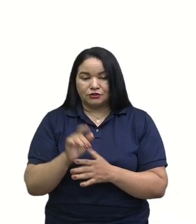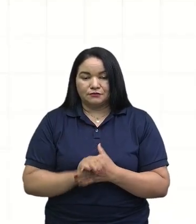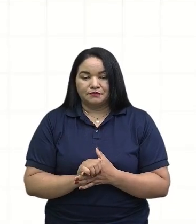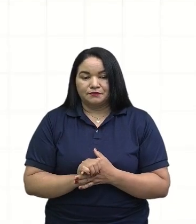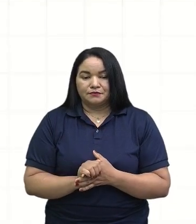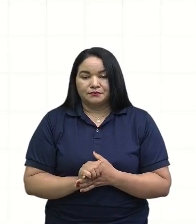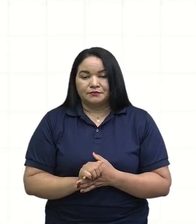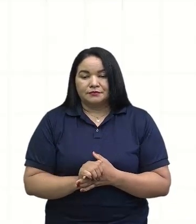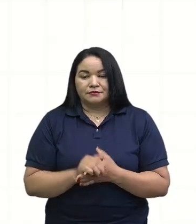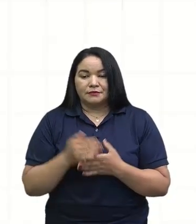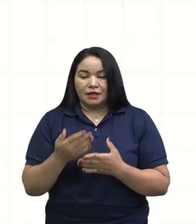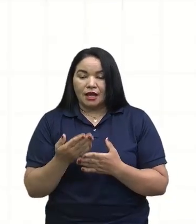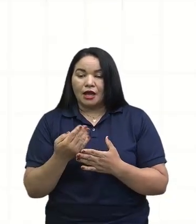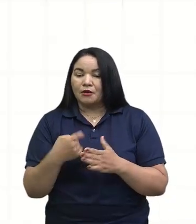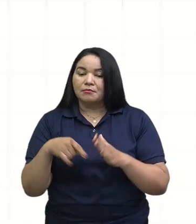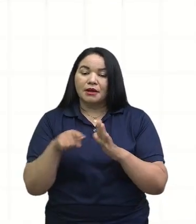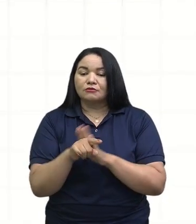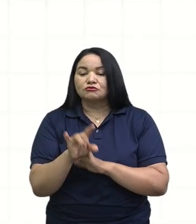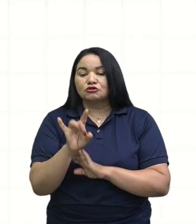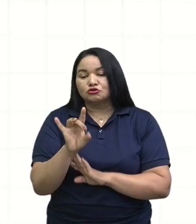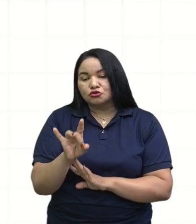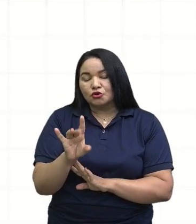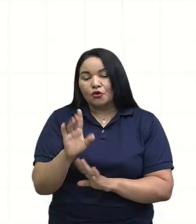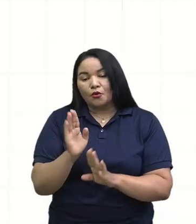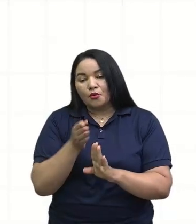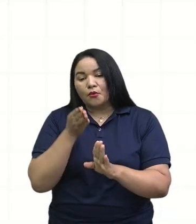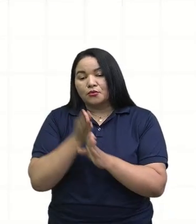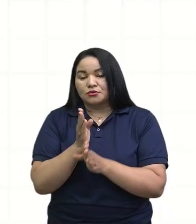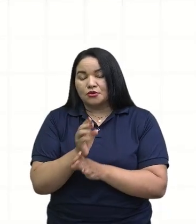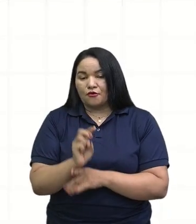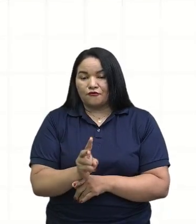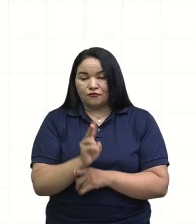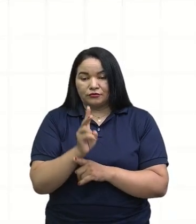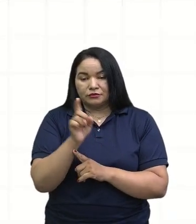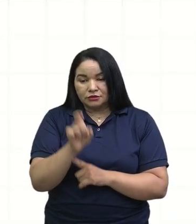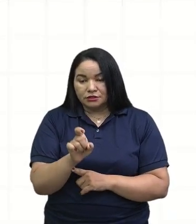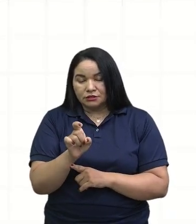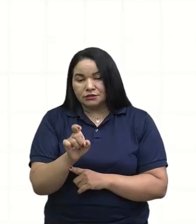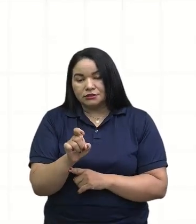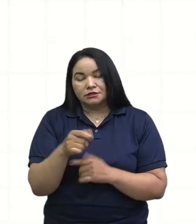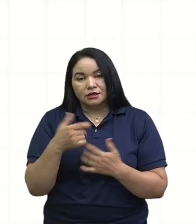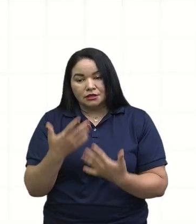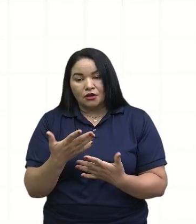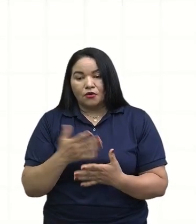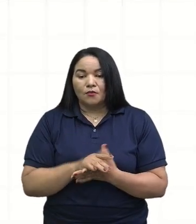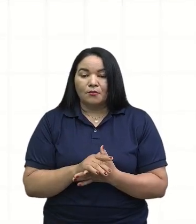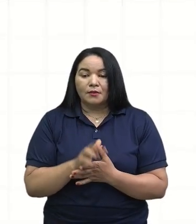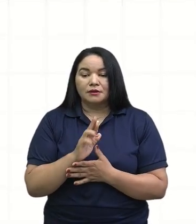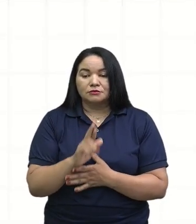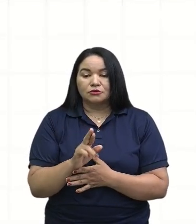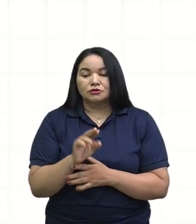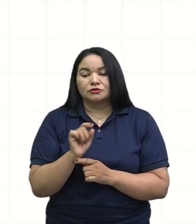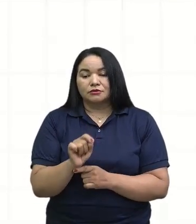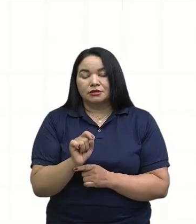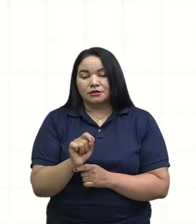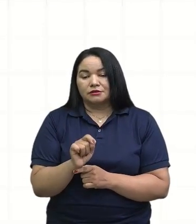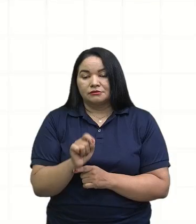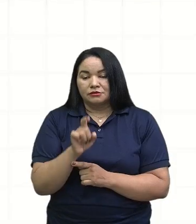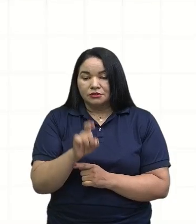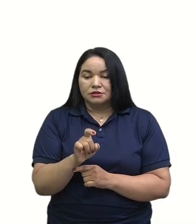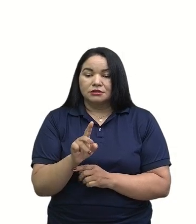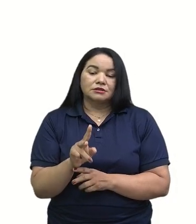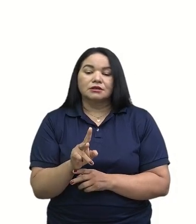só pedia para nós determinarmos o valor de x nessa questão. Então, para essa questão, o valor do x ele é